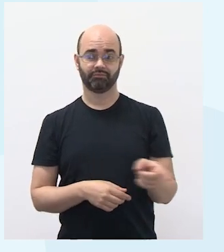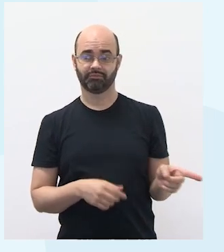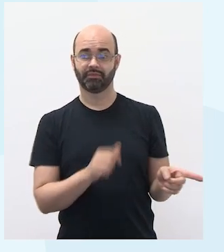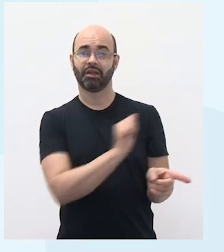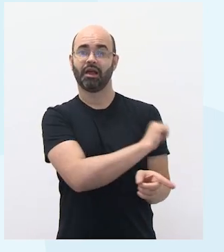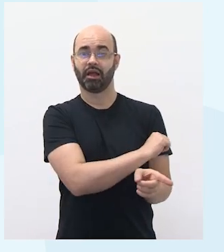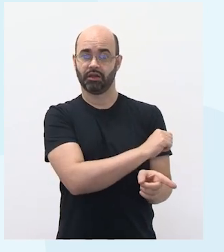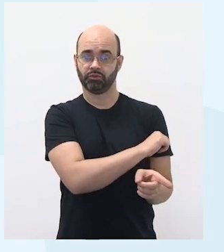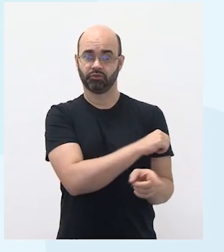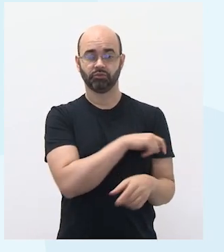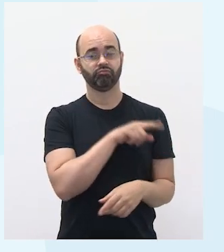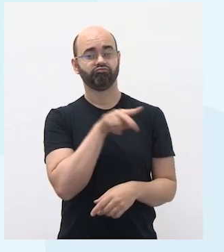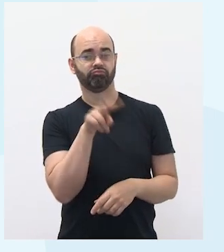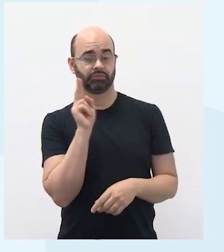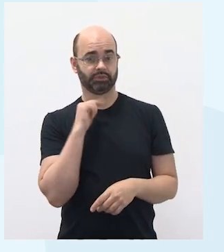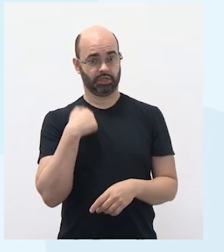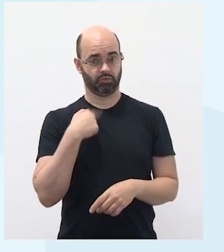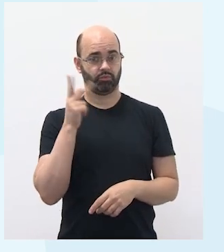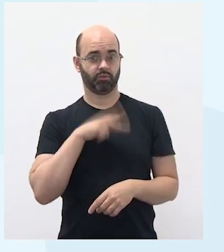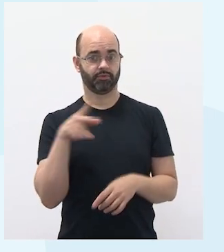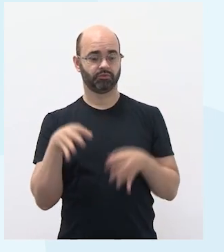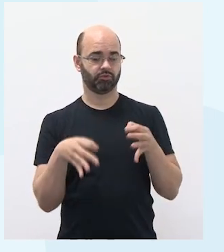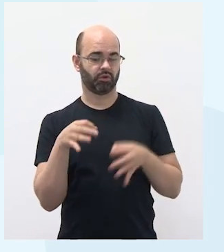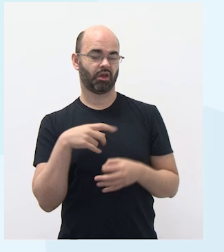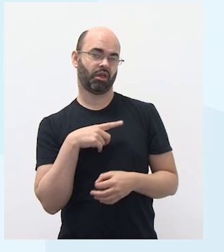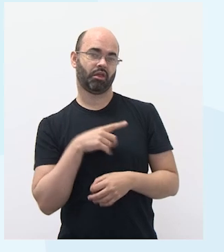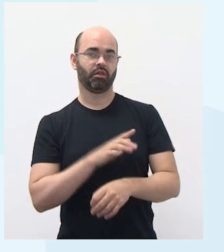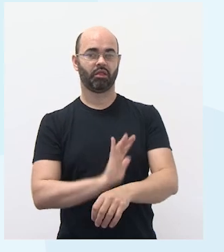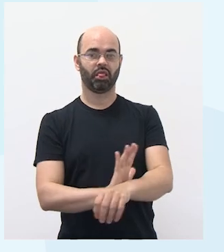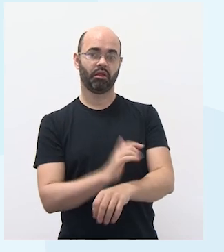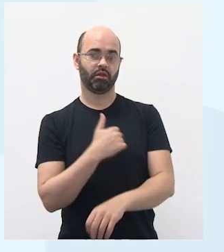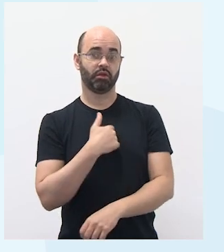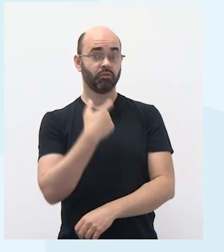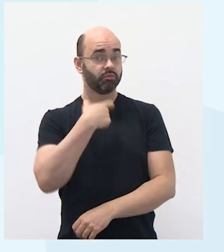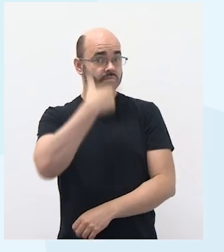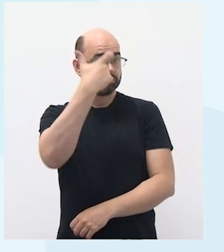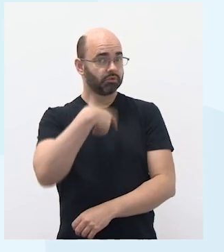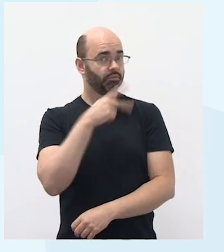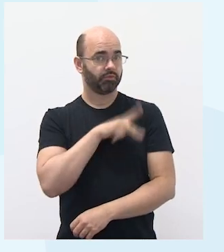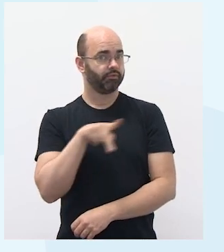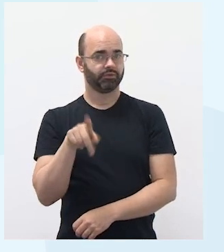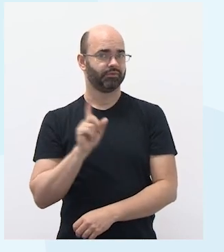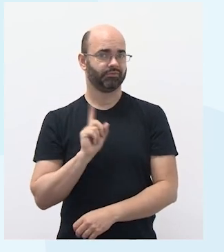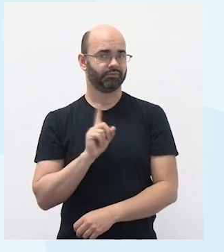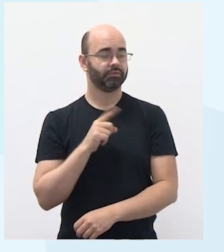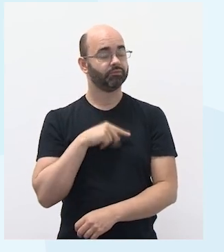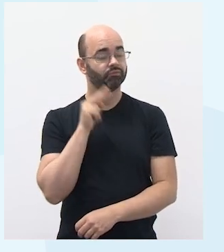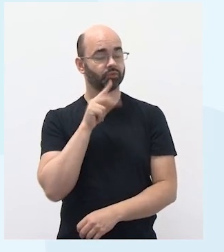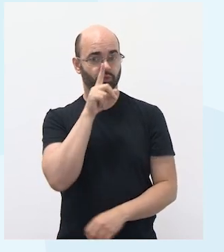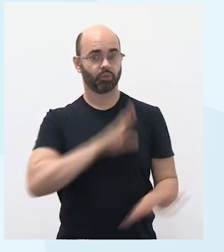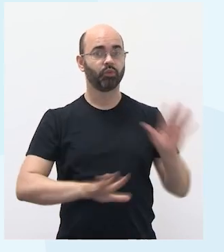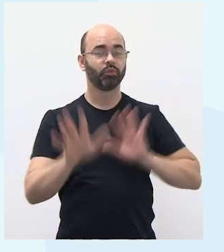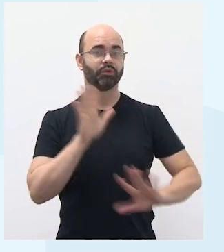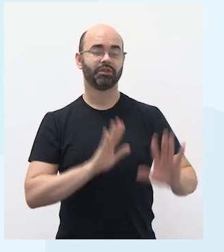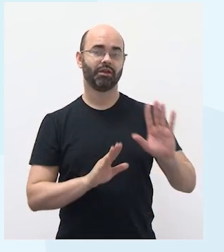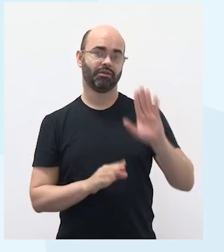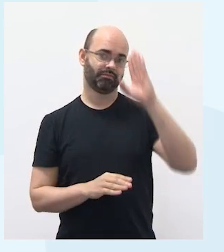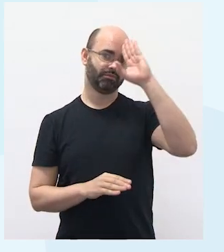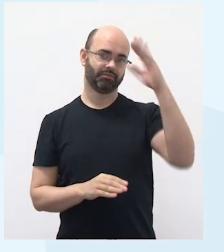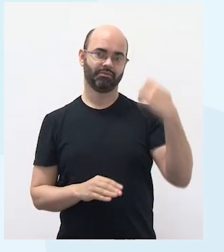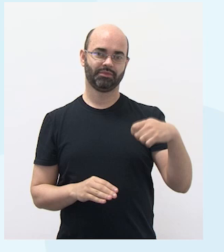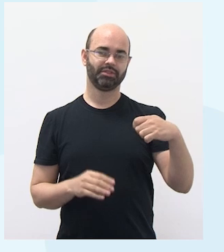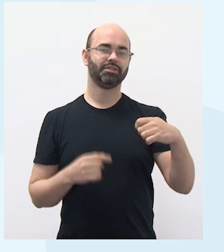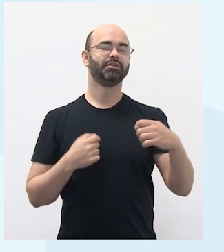esse preconceito, sem esse julgamento, né? Que nos cabe aí. Olhar com muito mais cautela. Mais uma vez, vou